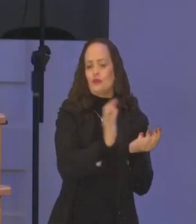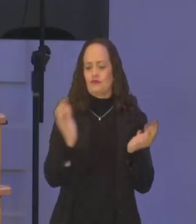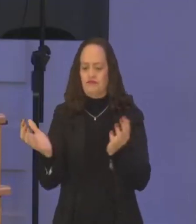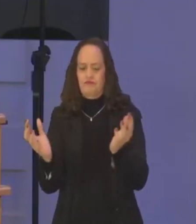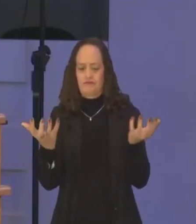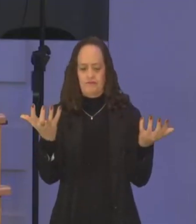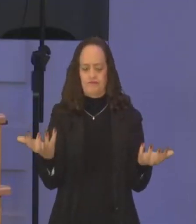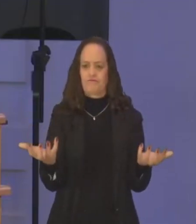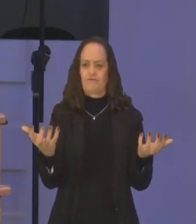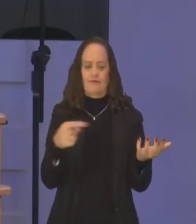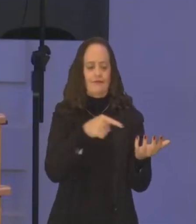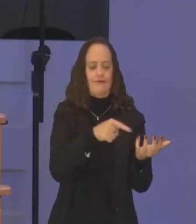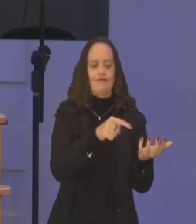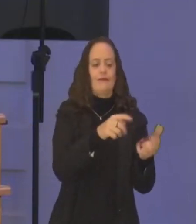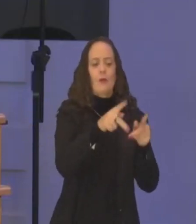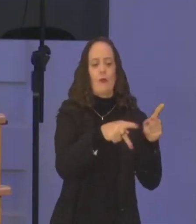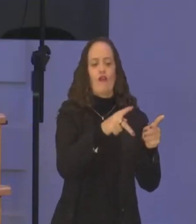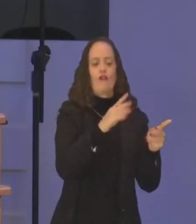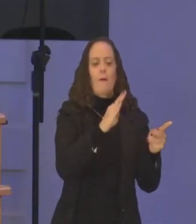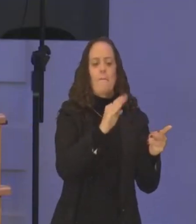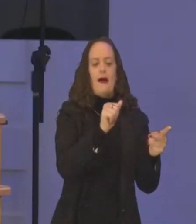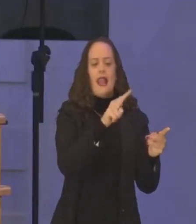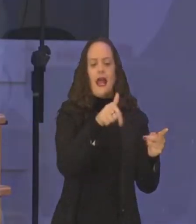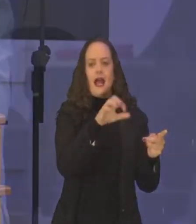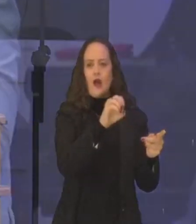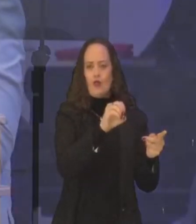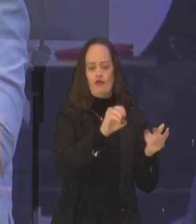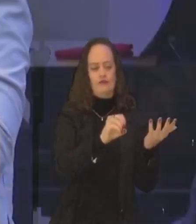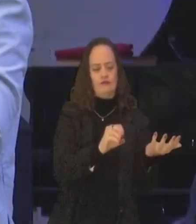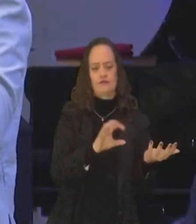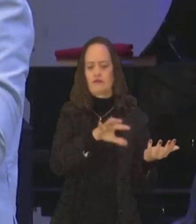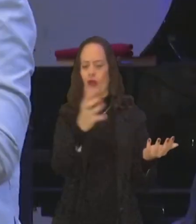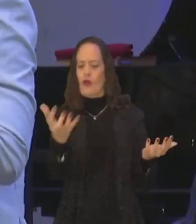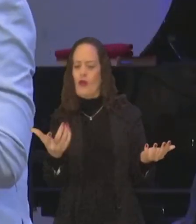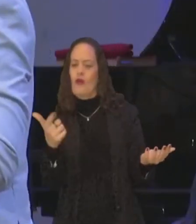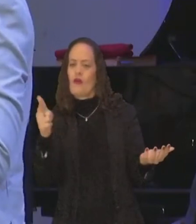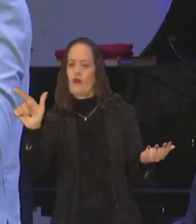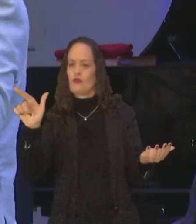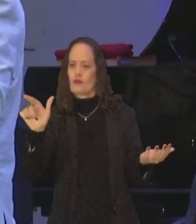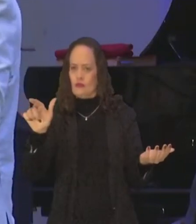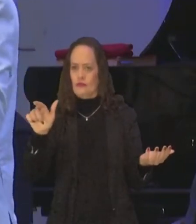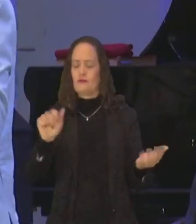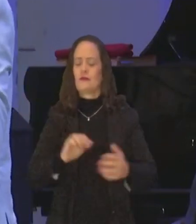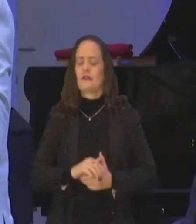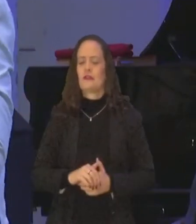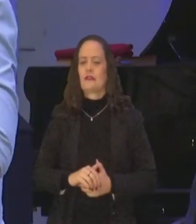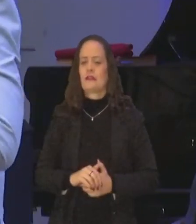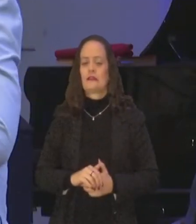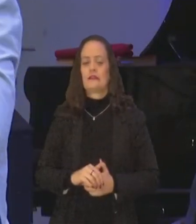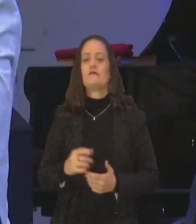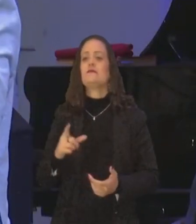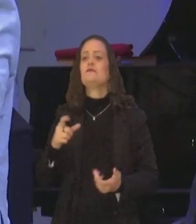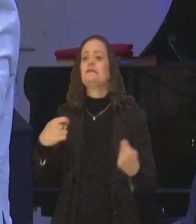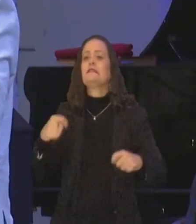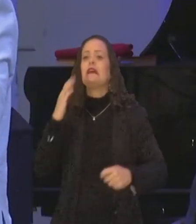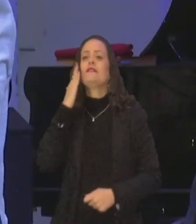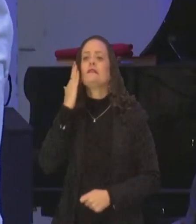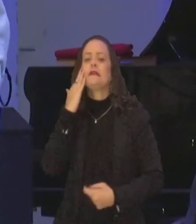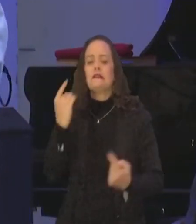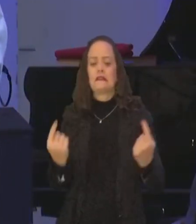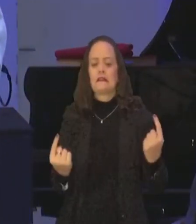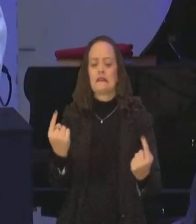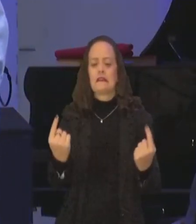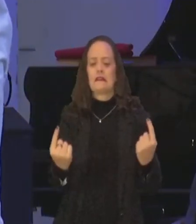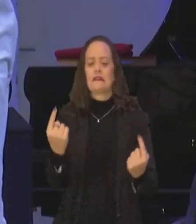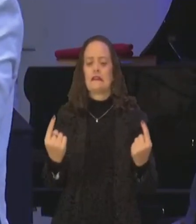os de Balaão. Essa espada do Senhor de dois gumes, de dois lados, que seria